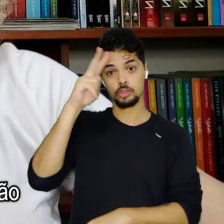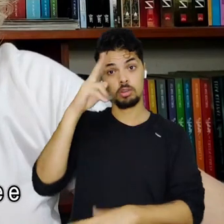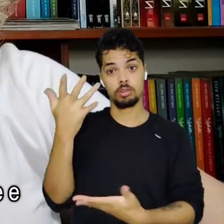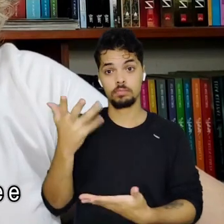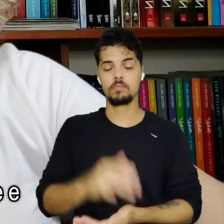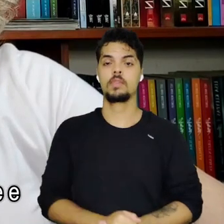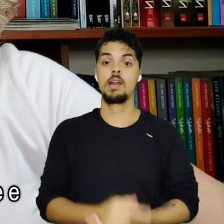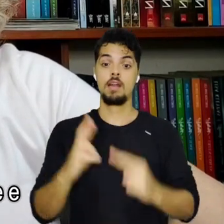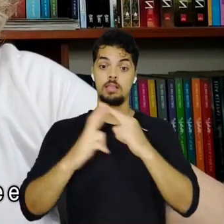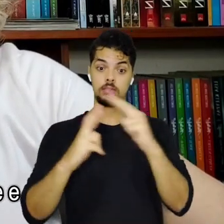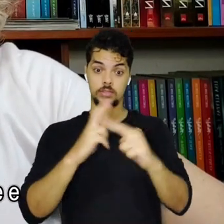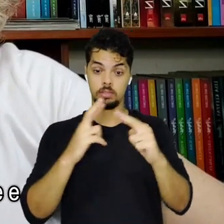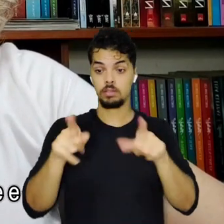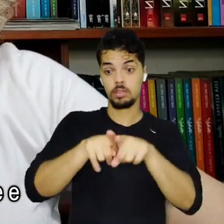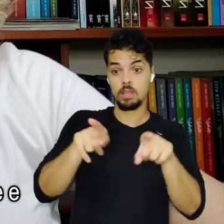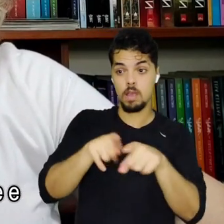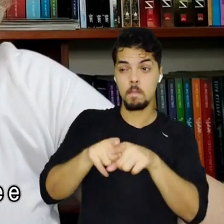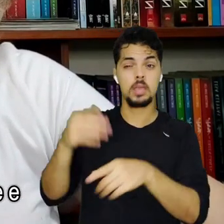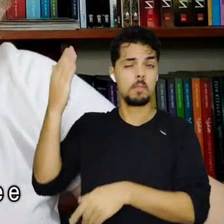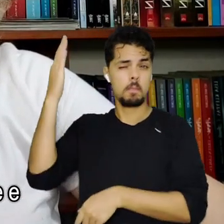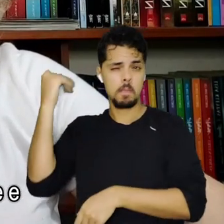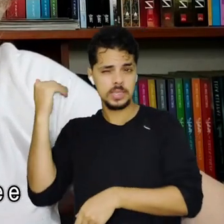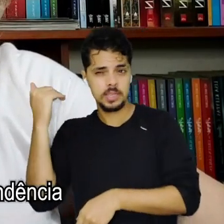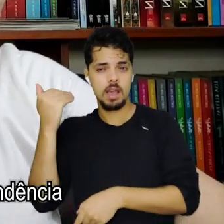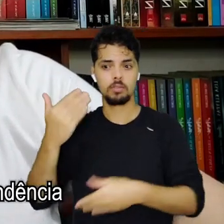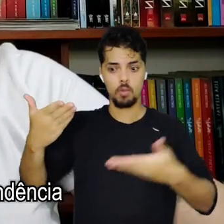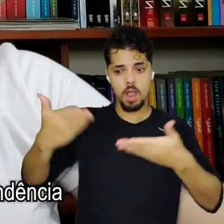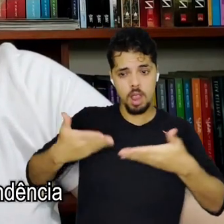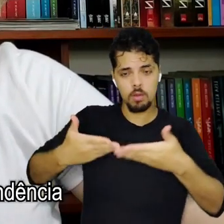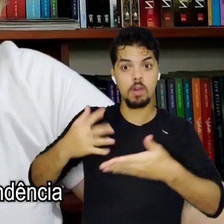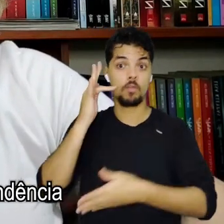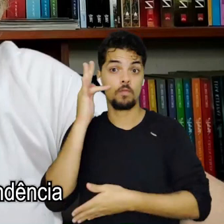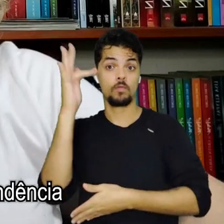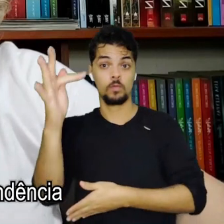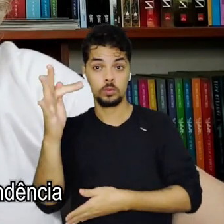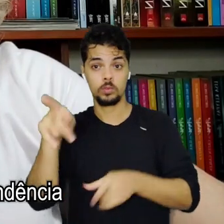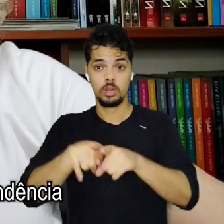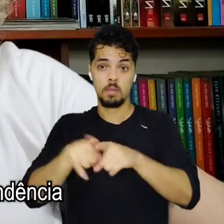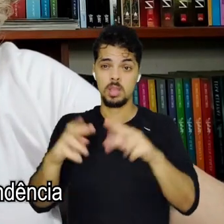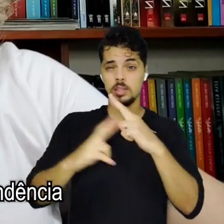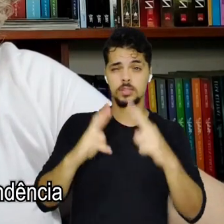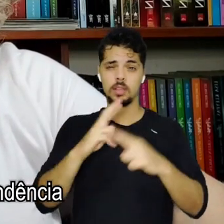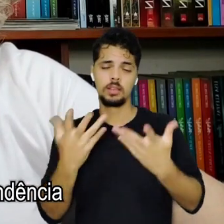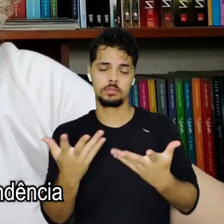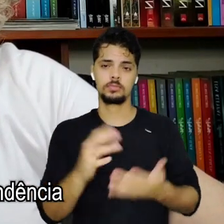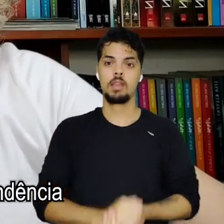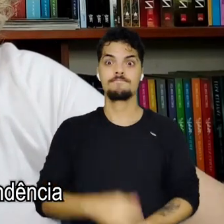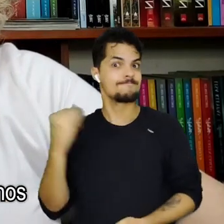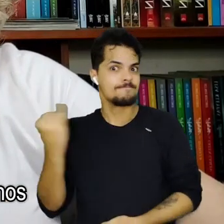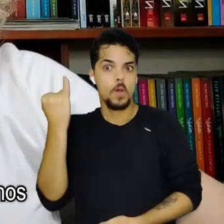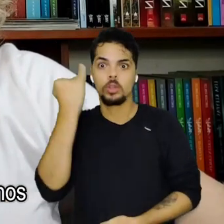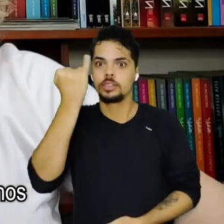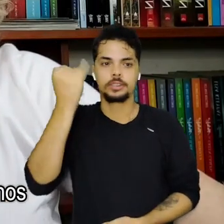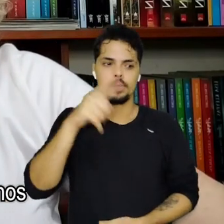a relação de temporalidades entre o passado, o presente e o futuro. É fundamental compreender que a